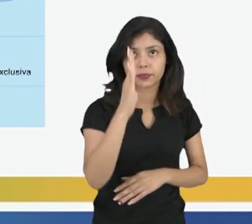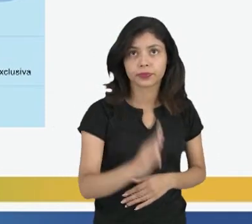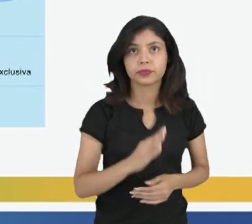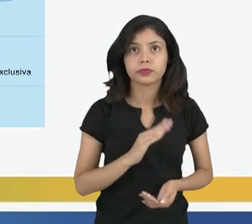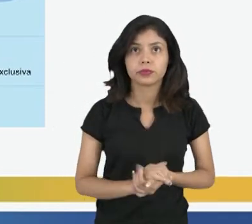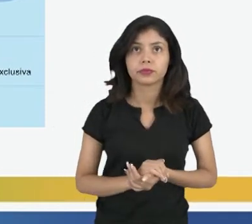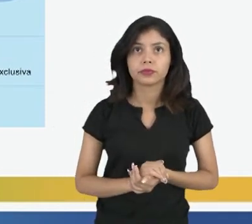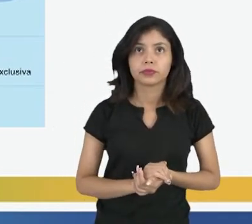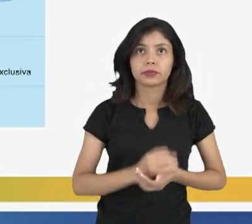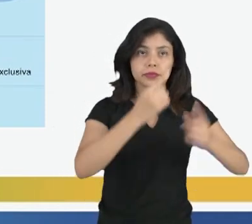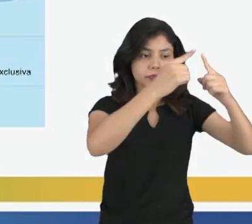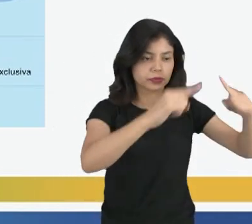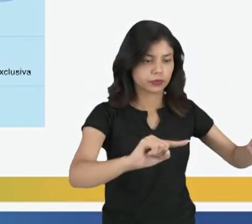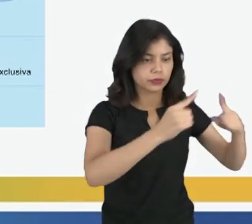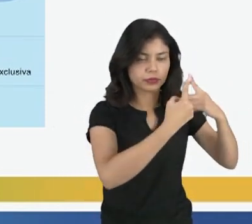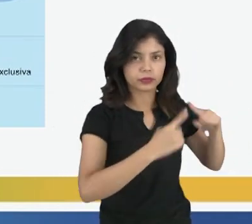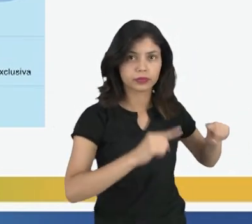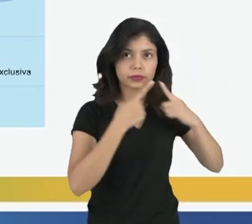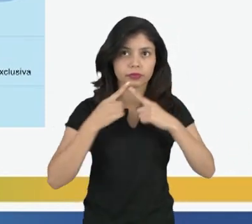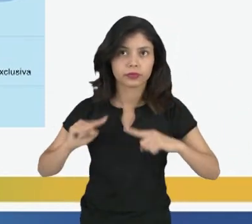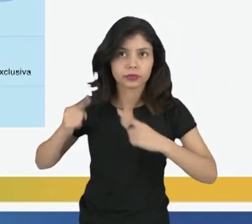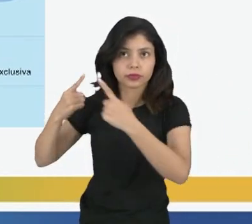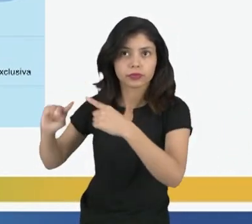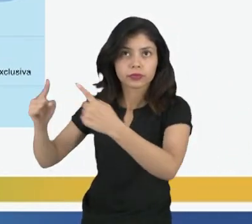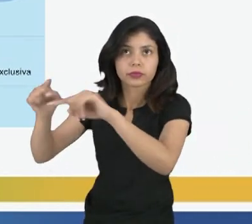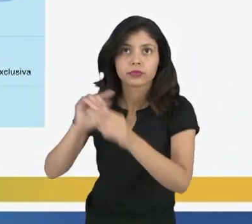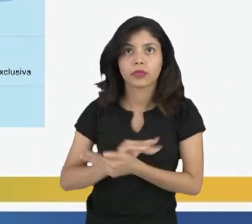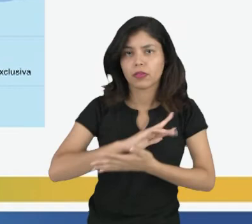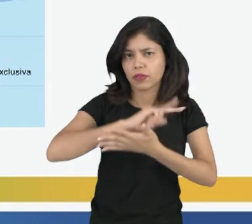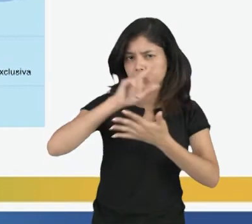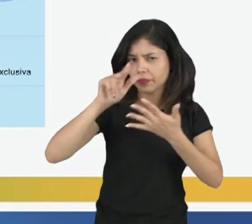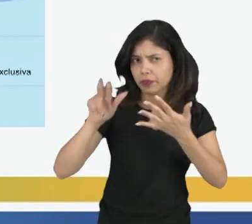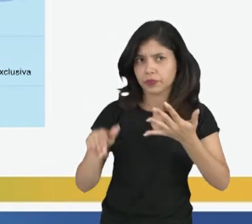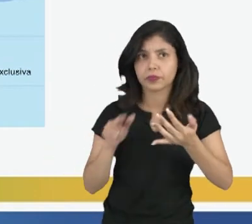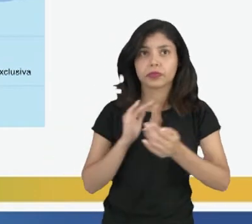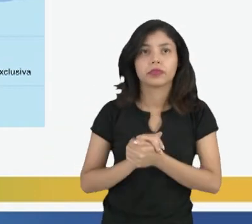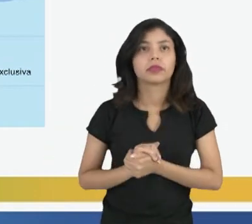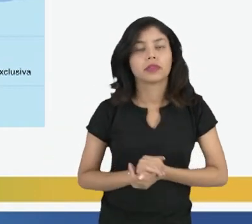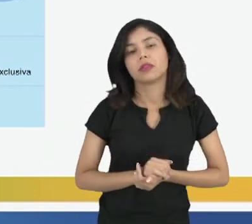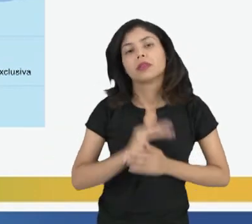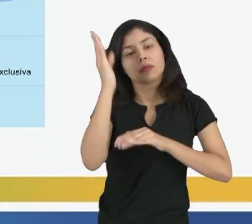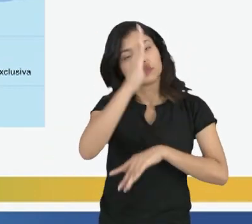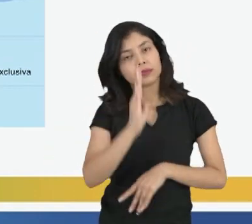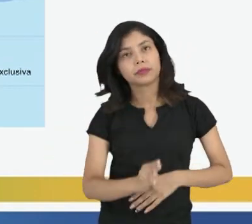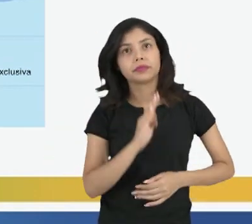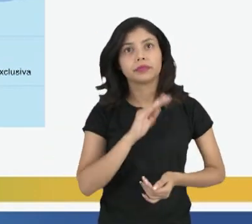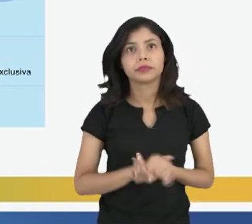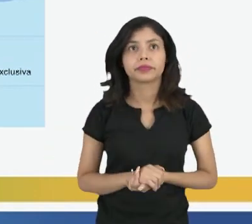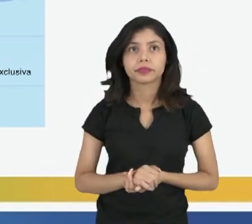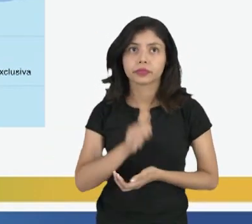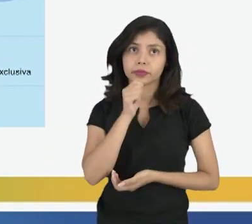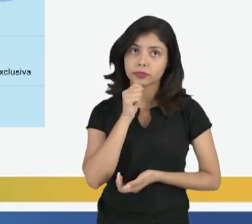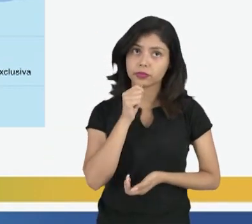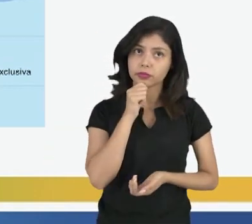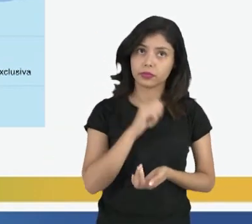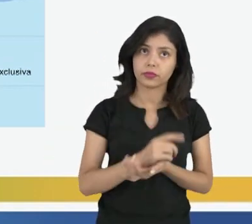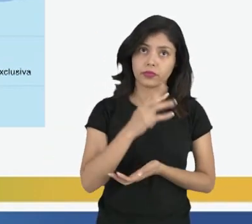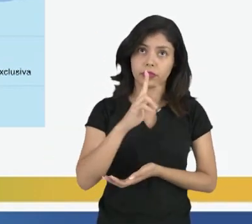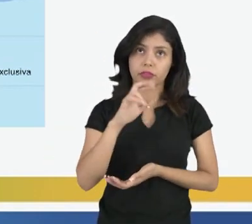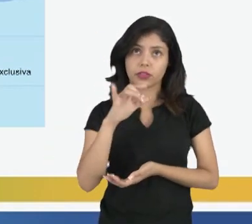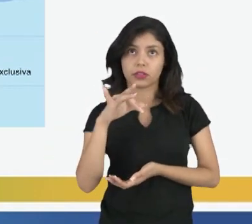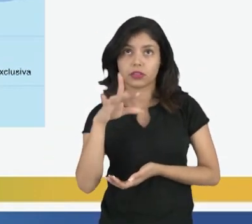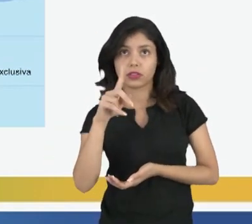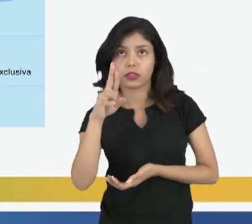as Ilhas Insular existiam assim Soares Vargas delas que ficam aí no litoral brasileiro e as suas fronteiras